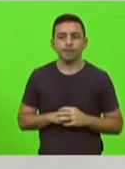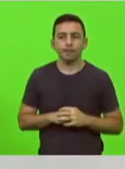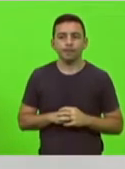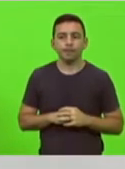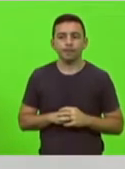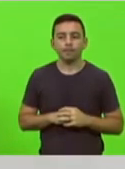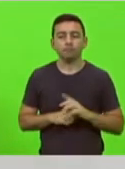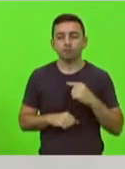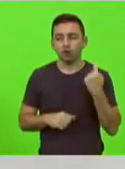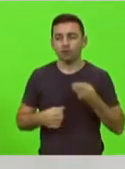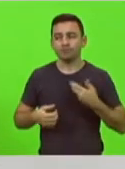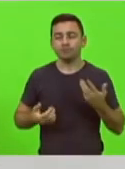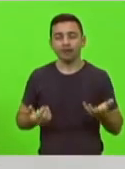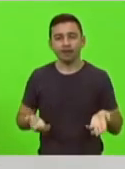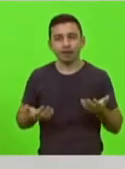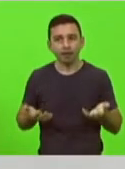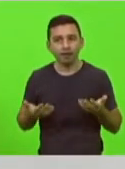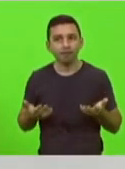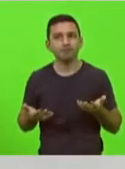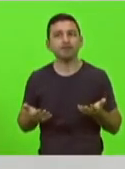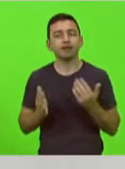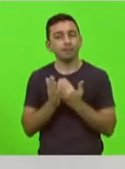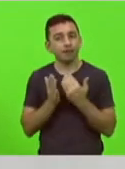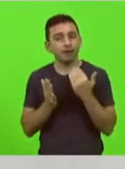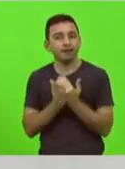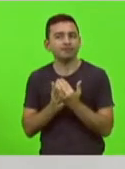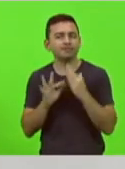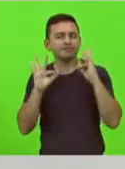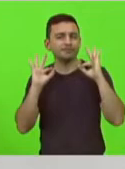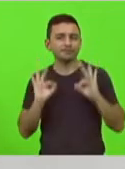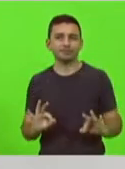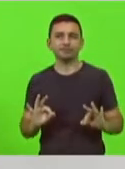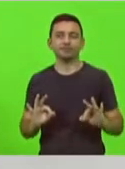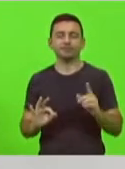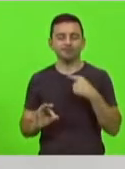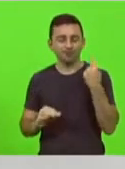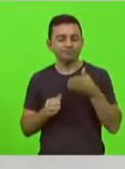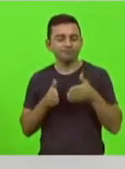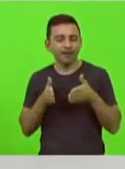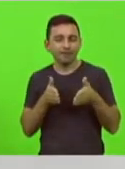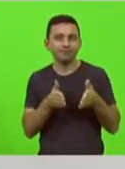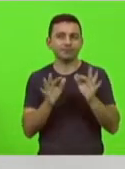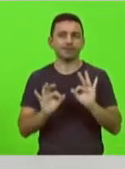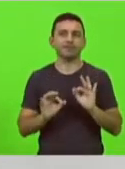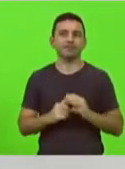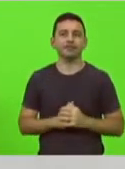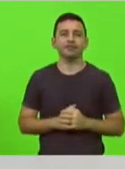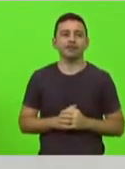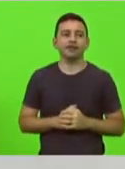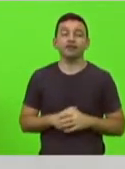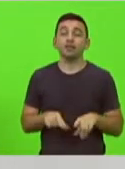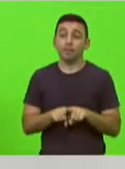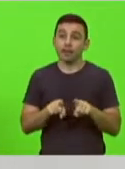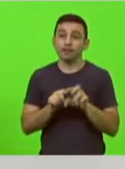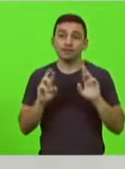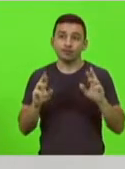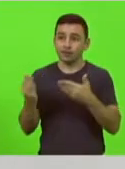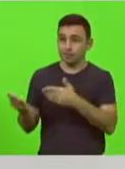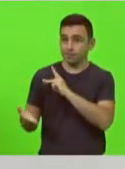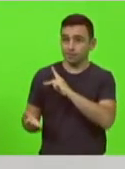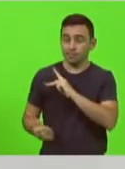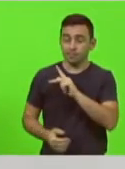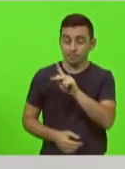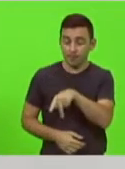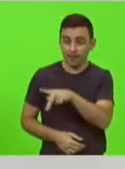uma leveza muito grande, né, e a certeza de que estamos no caminho certo. Queria também desejar ao padre Pedro